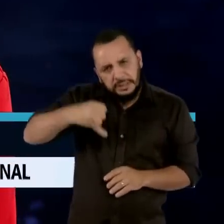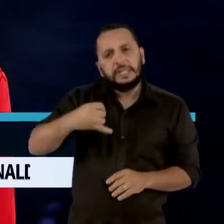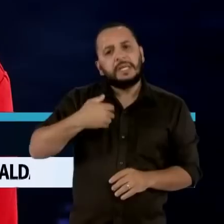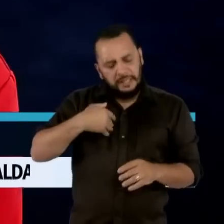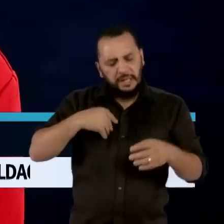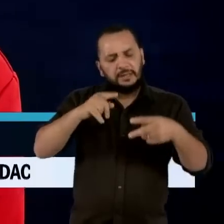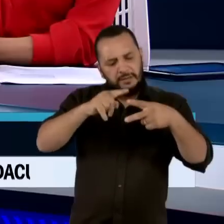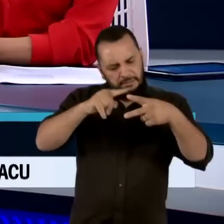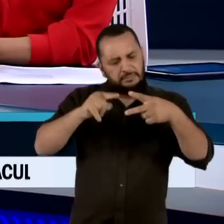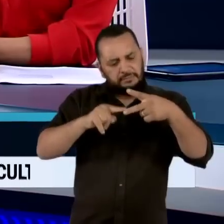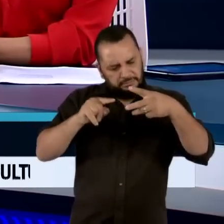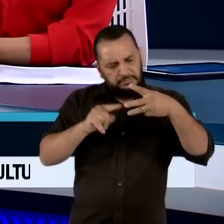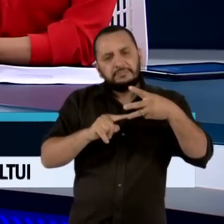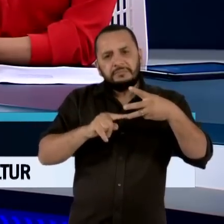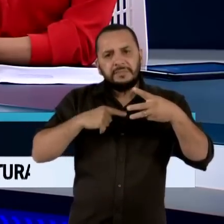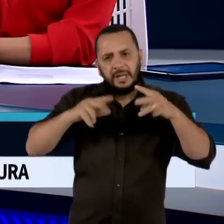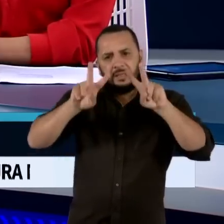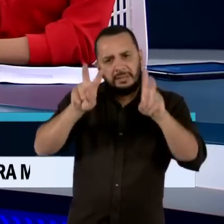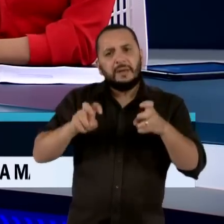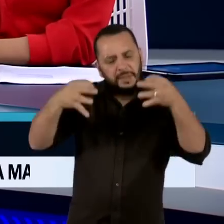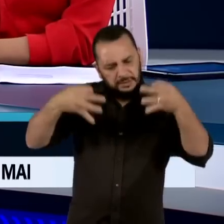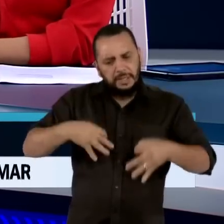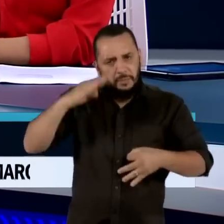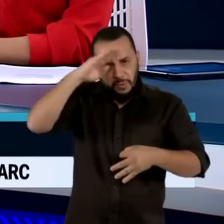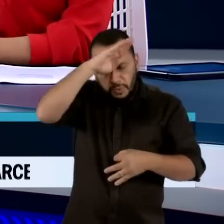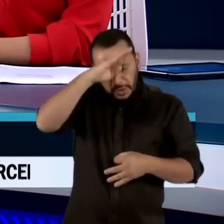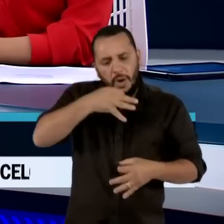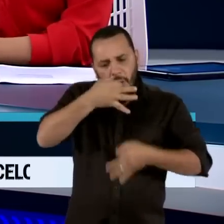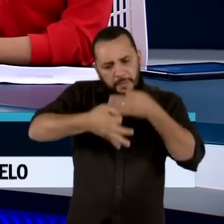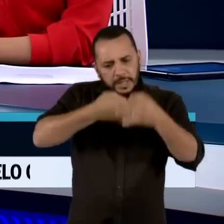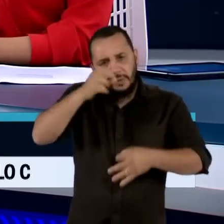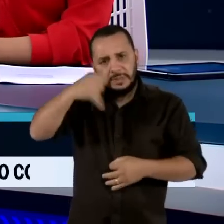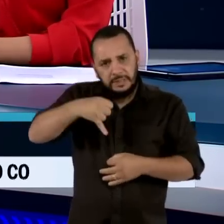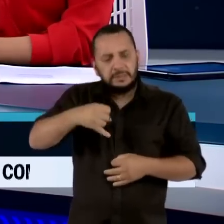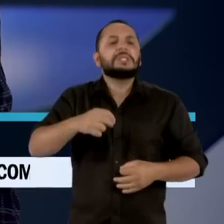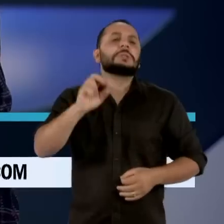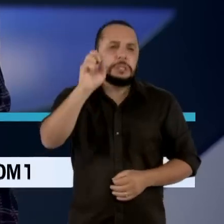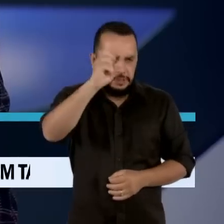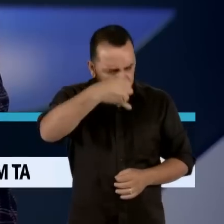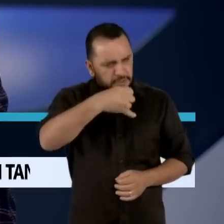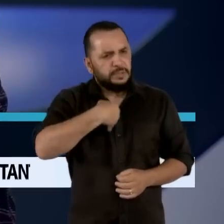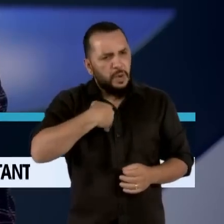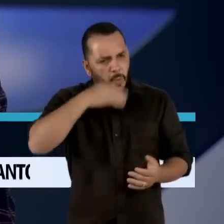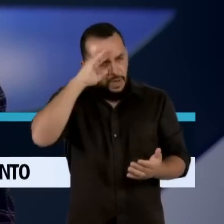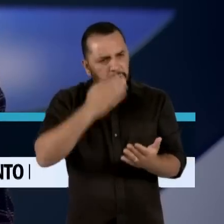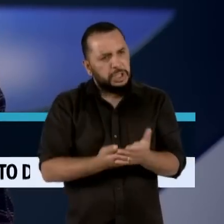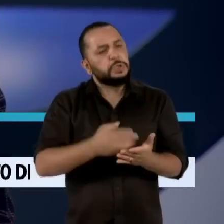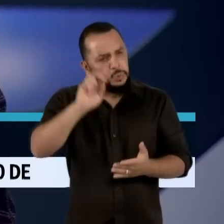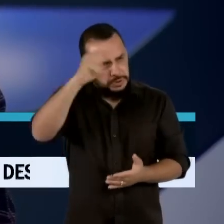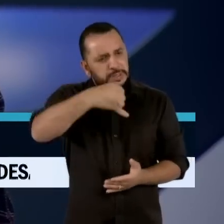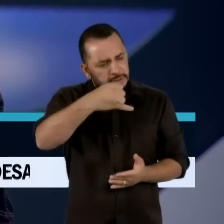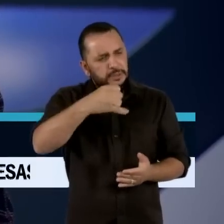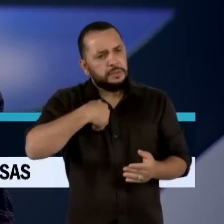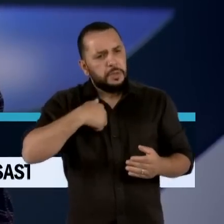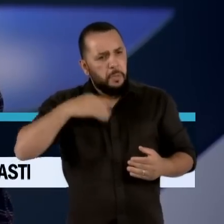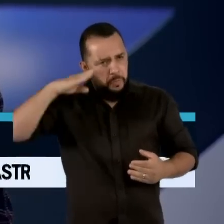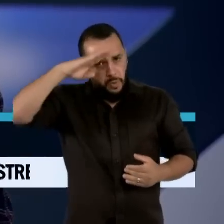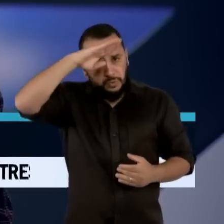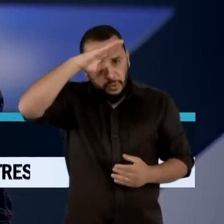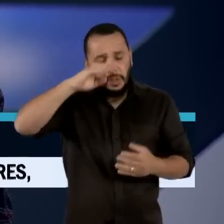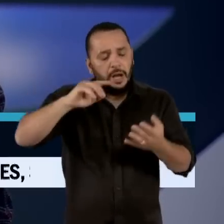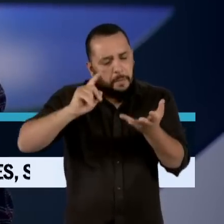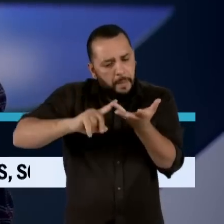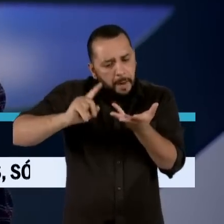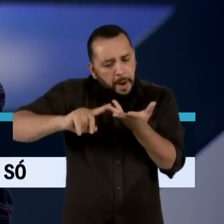áreas, são temas assertivos do governo, ou não? Eu não tenho dúvida que são pontos importantes que ele tocou